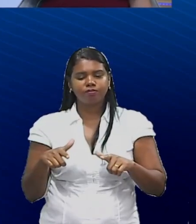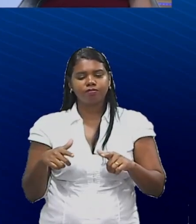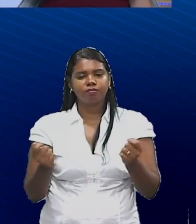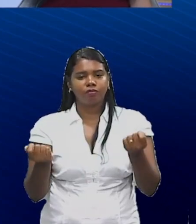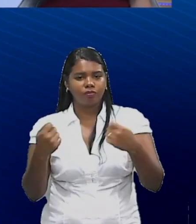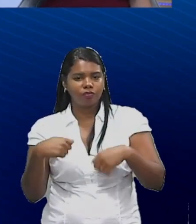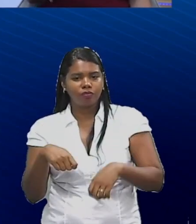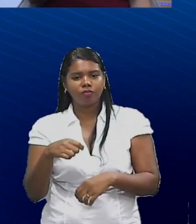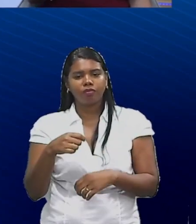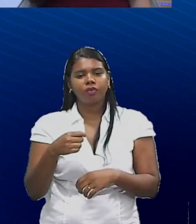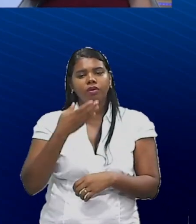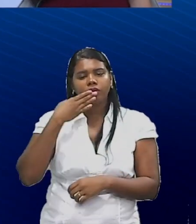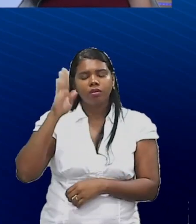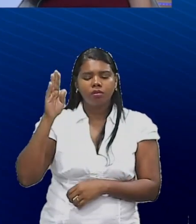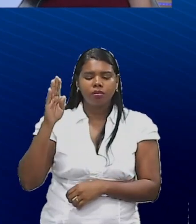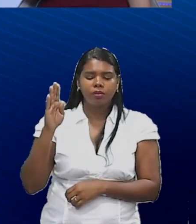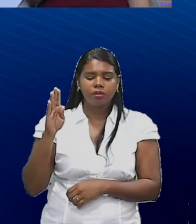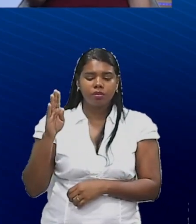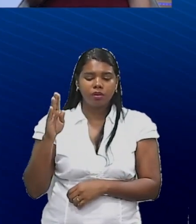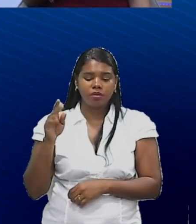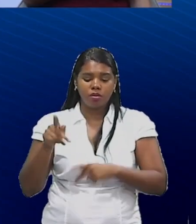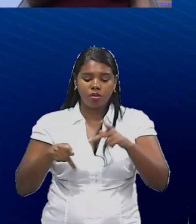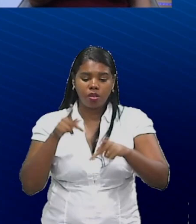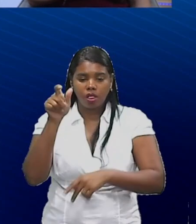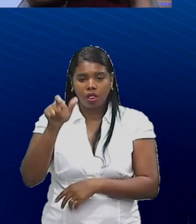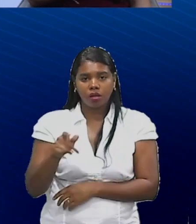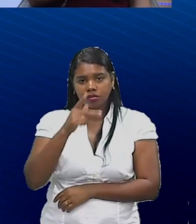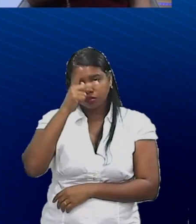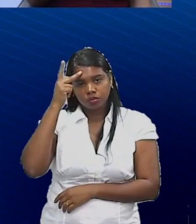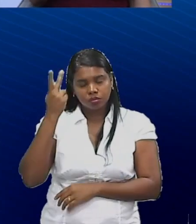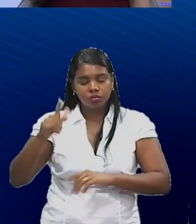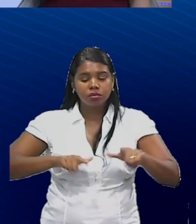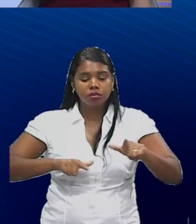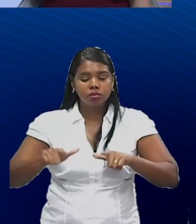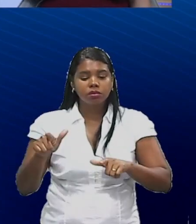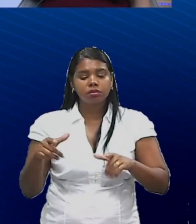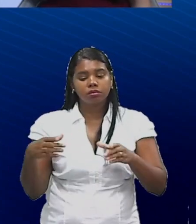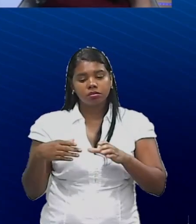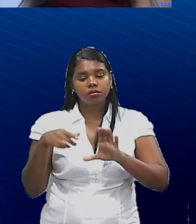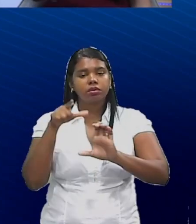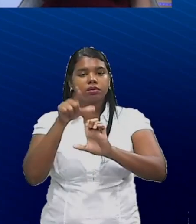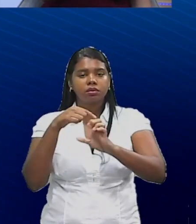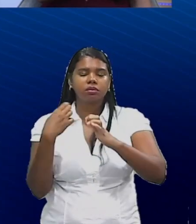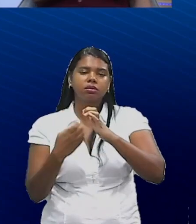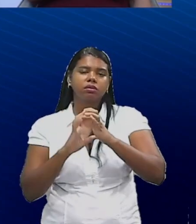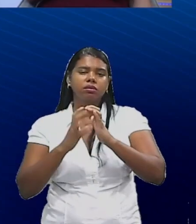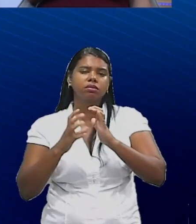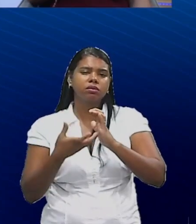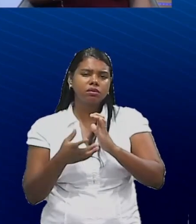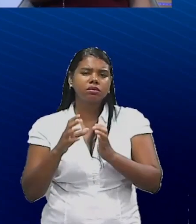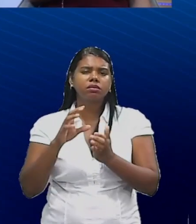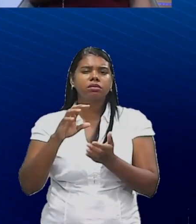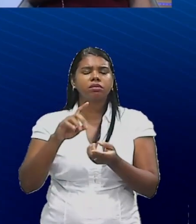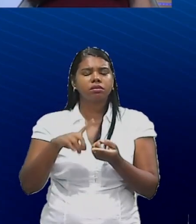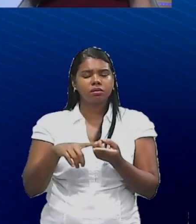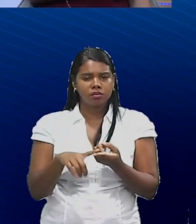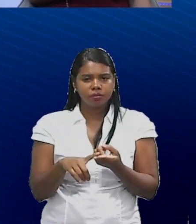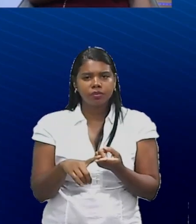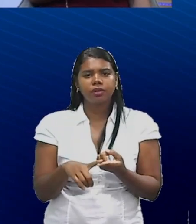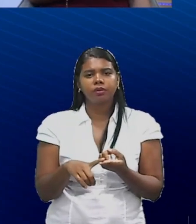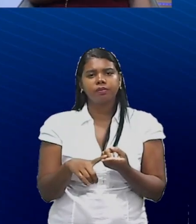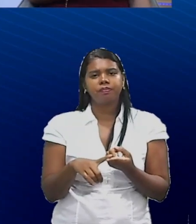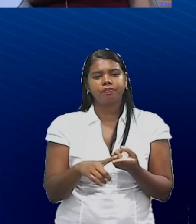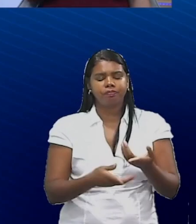Competência, comprometimento das pessoas. Quando fala das pessoas, são dos colaboradores. Ou seja, todos os colaboradores, todos os funcionários da empresa têm que